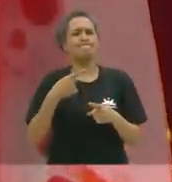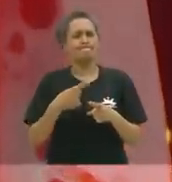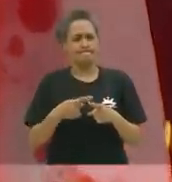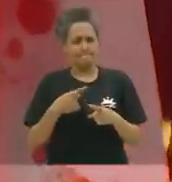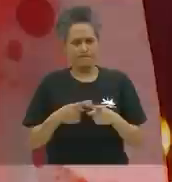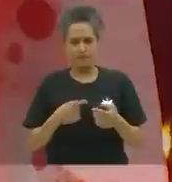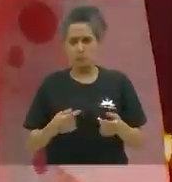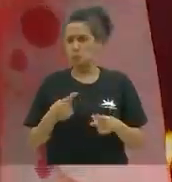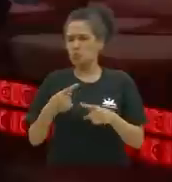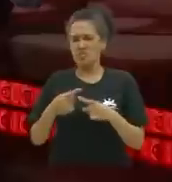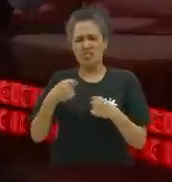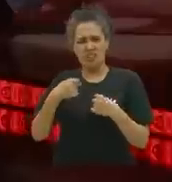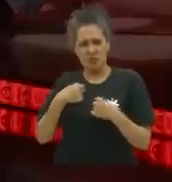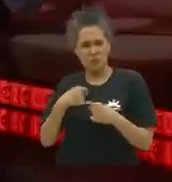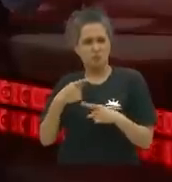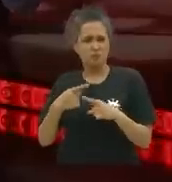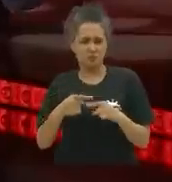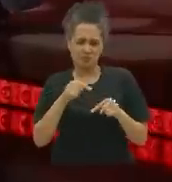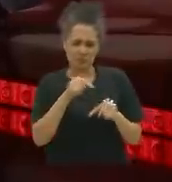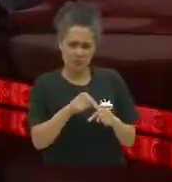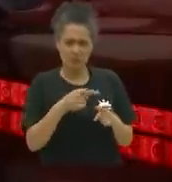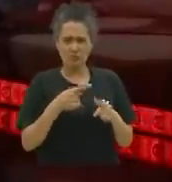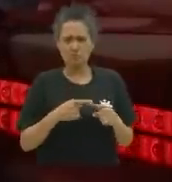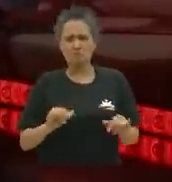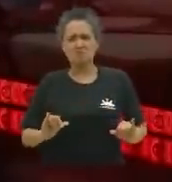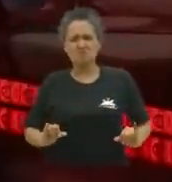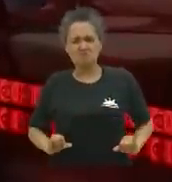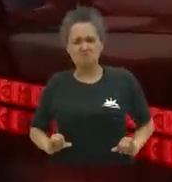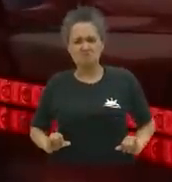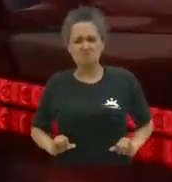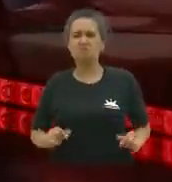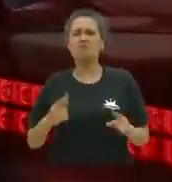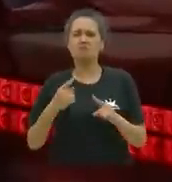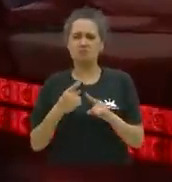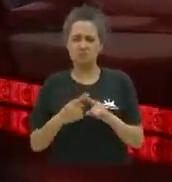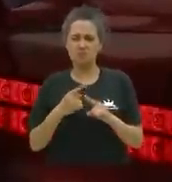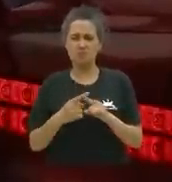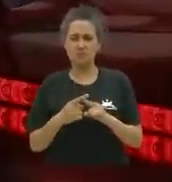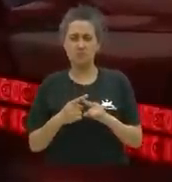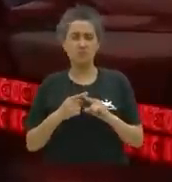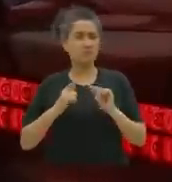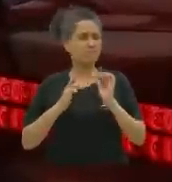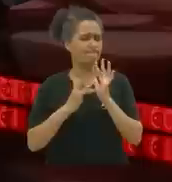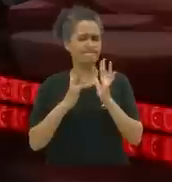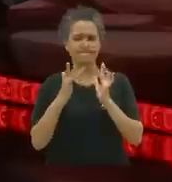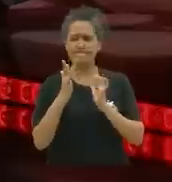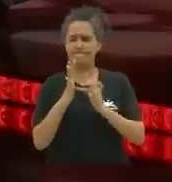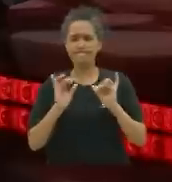Por que eu isso? Por que eu aquilo? Por que eu estou sofrendo? Por que Jesus sofreu?